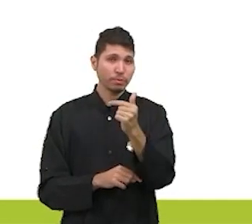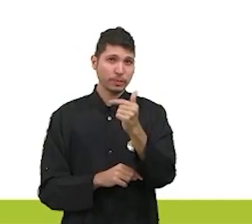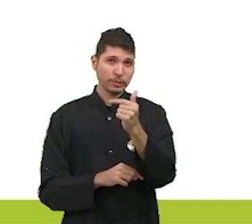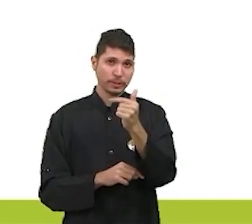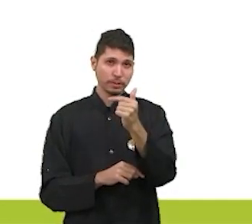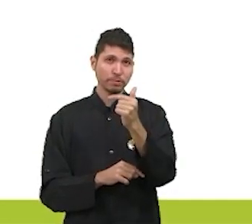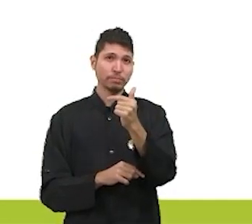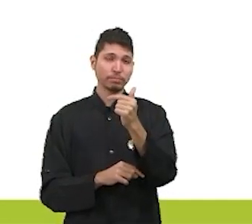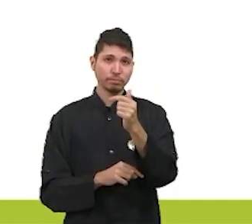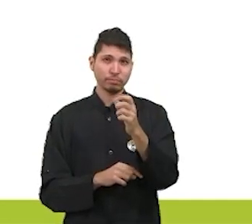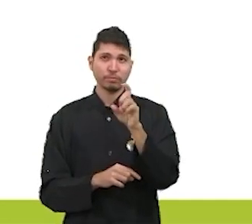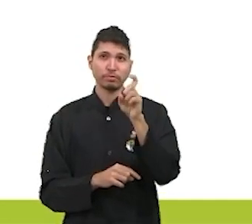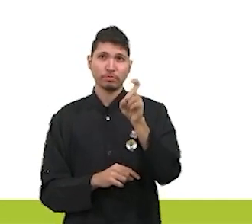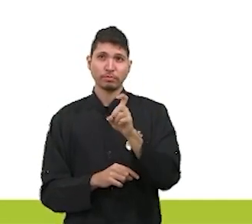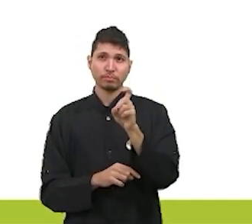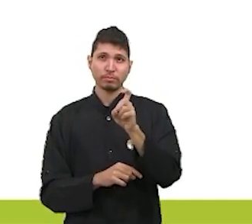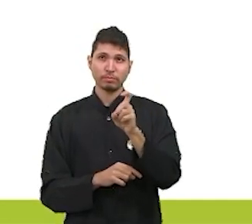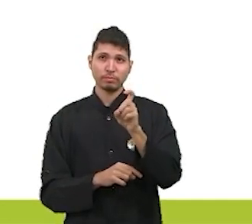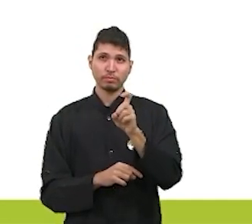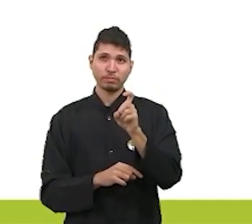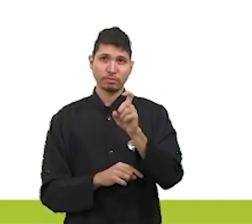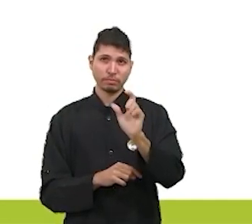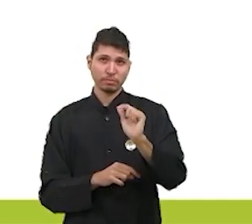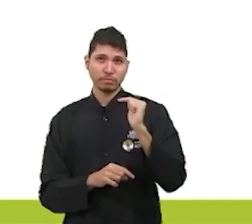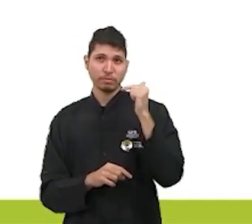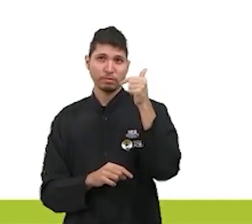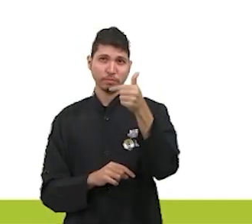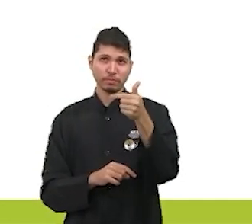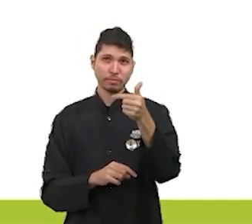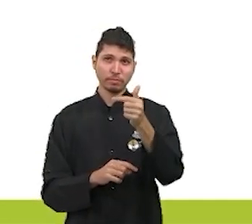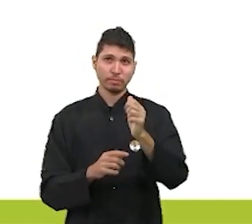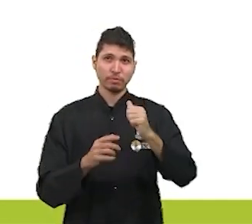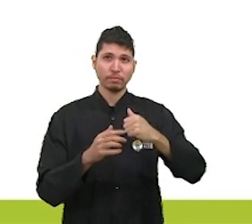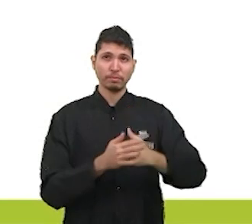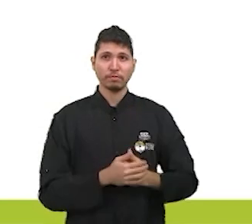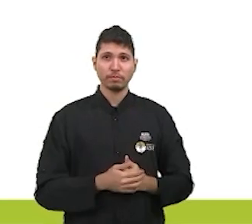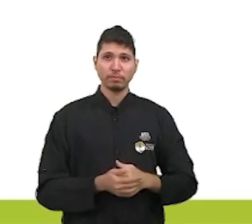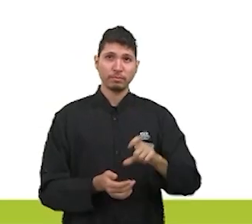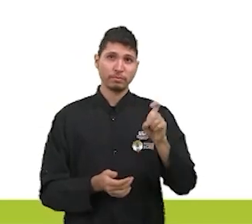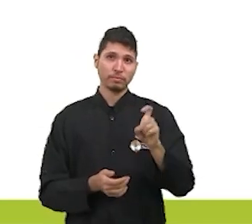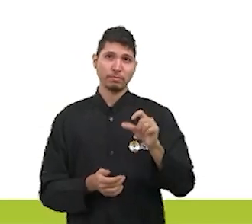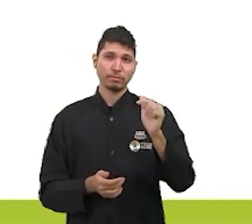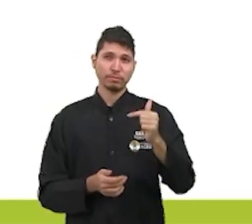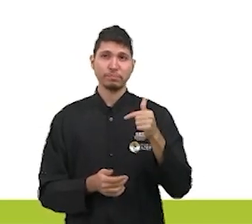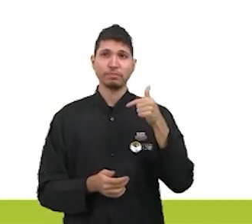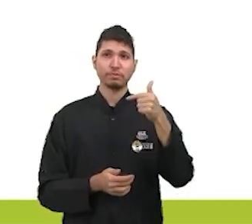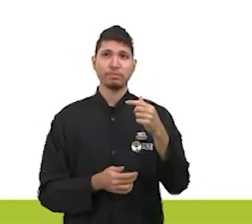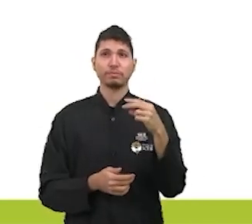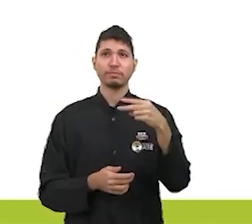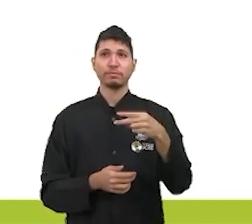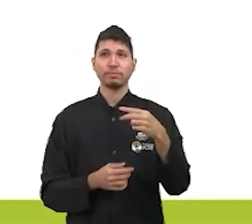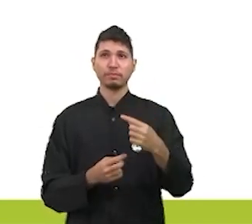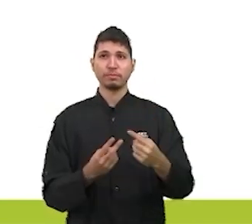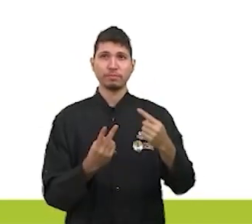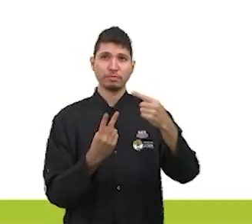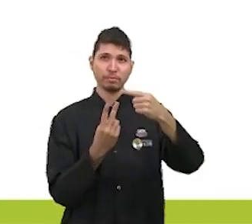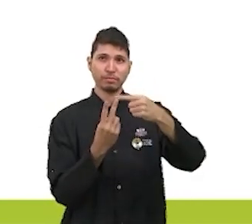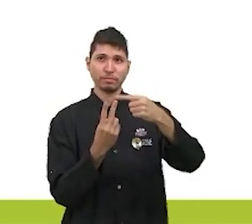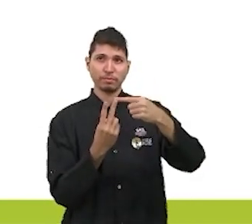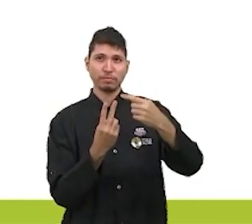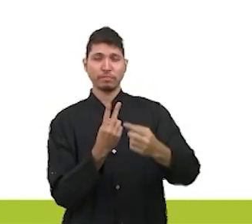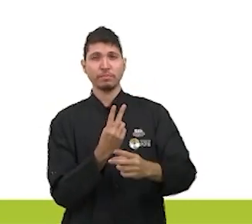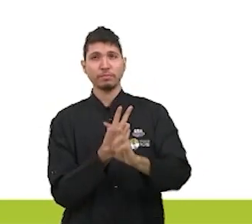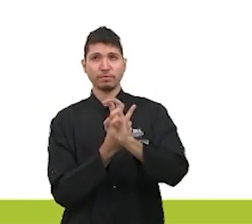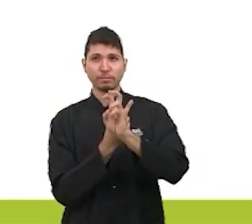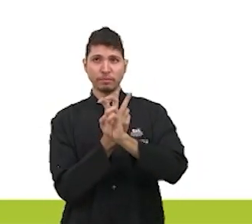100. Dá ou não dá para cancelar aqui 2 por 100? Aí eu vou obter x ao quadrado igual a 50,